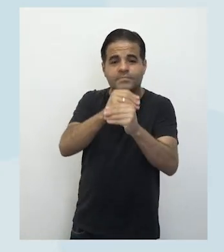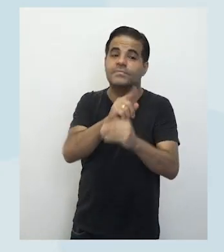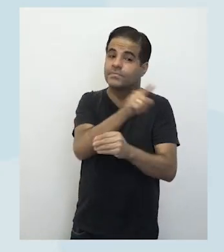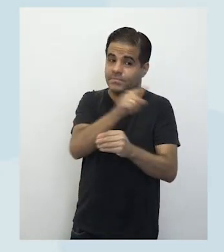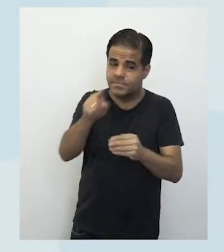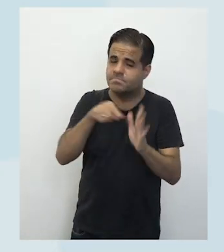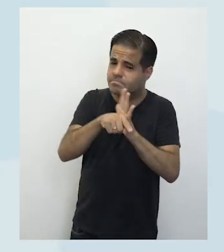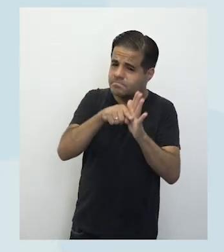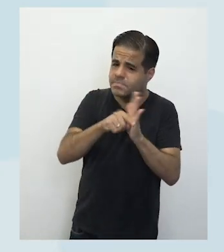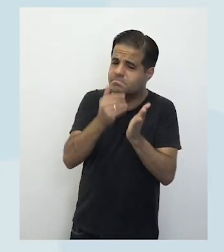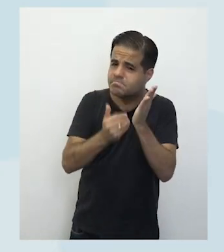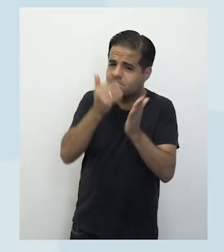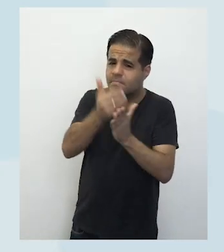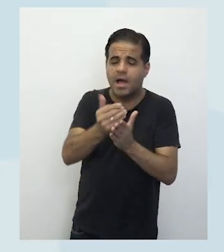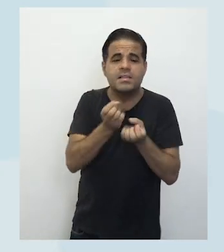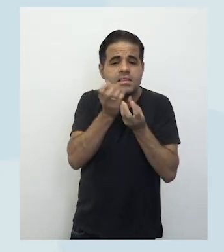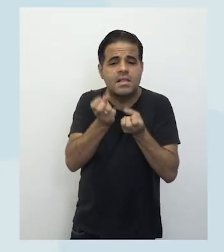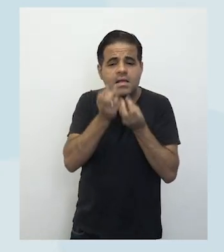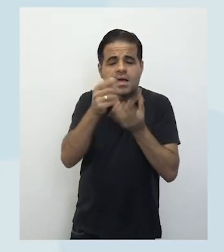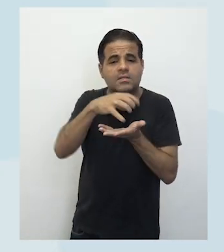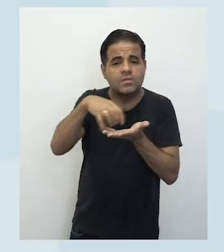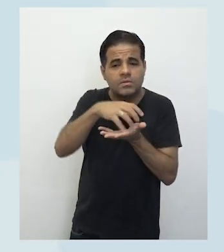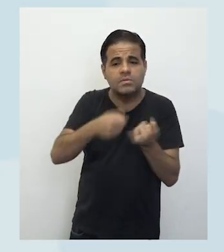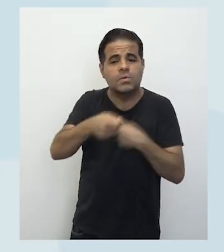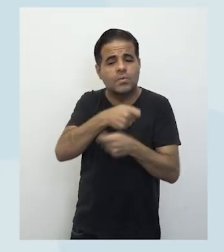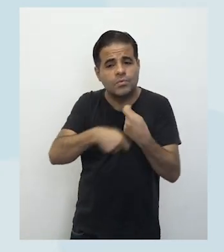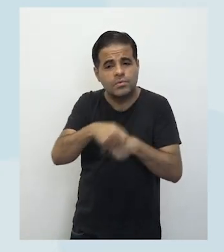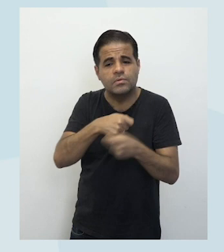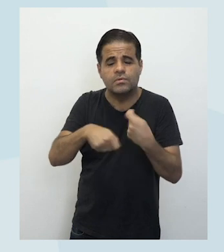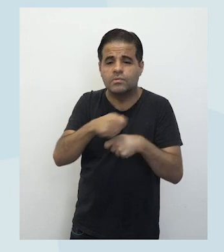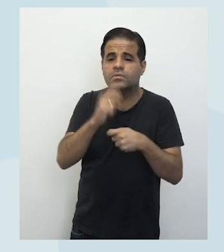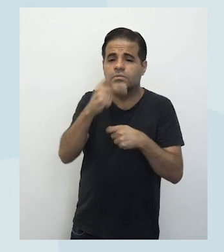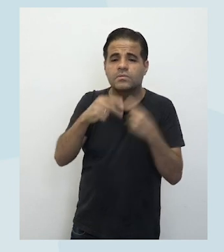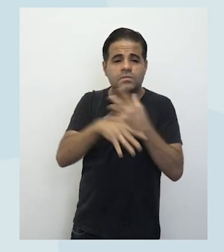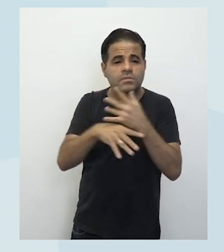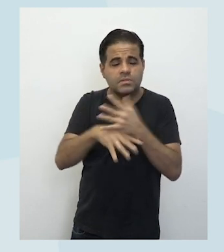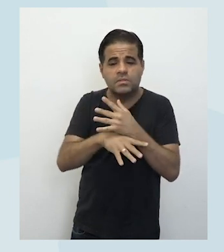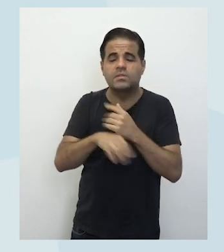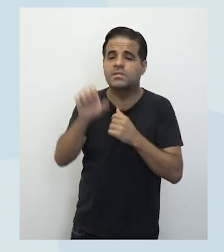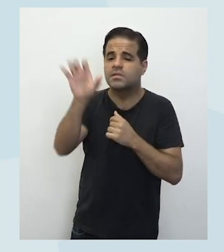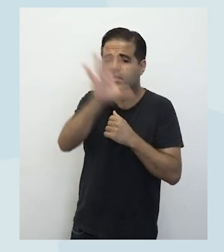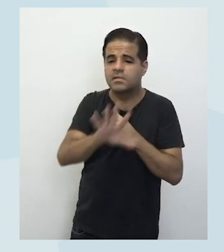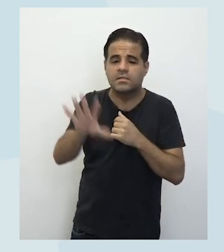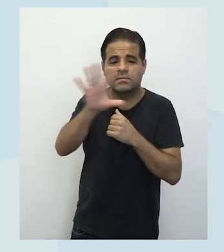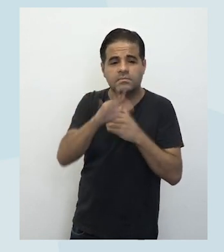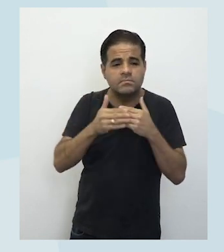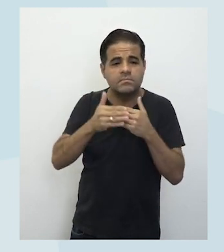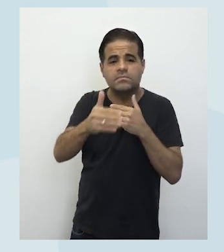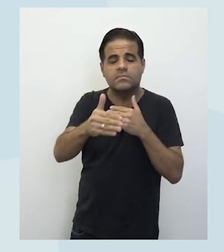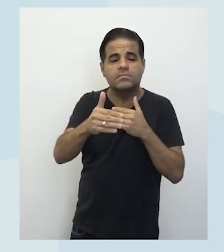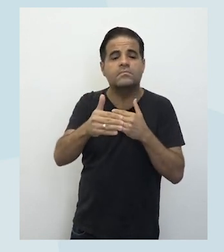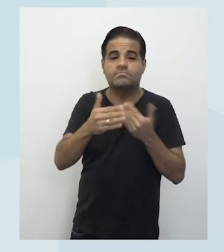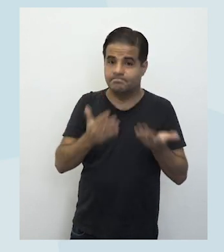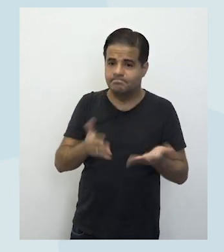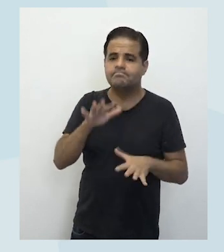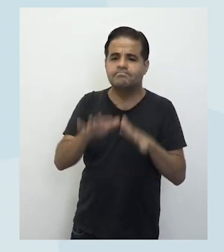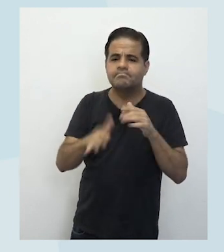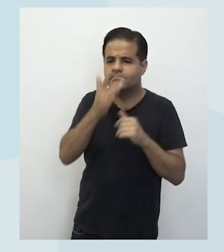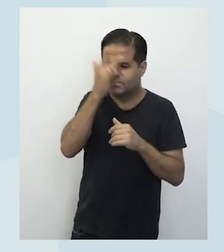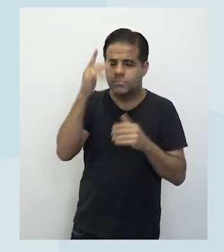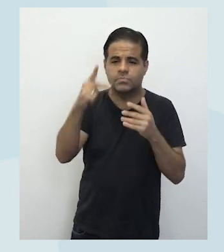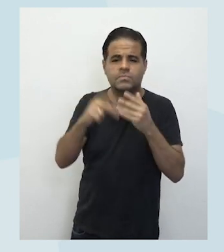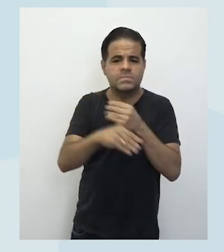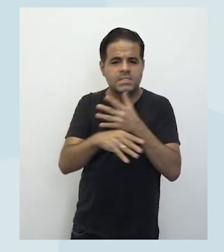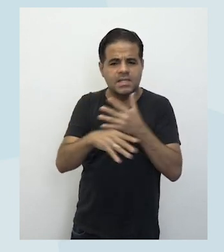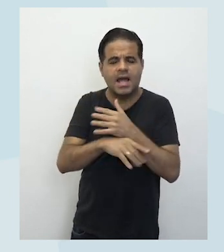vocês. Pesquise mais sobre os dados do setor da economia da sua cidade e estado, né? Às vezes a sua